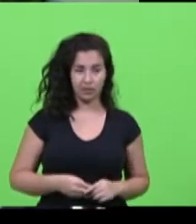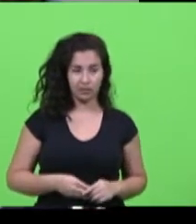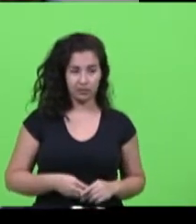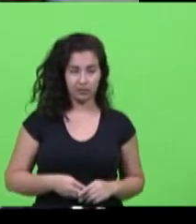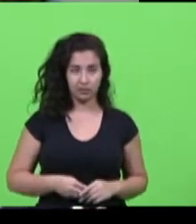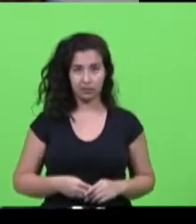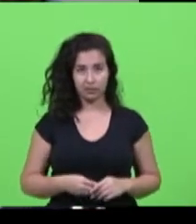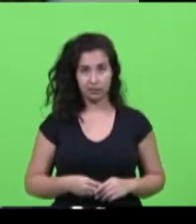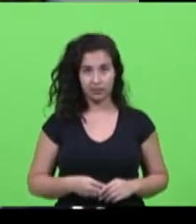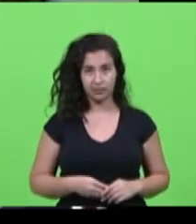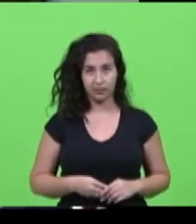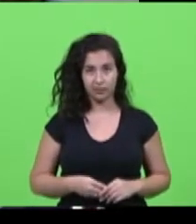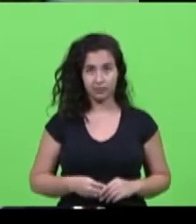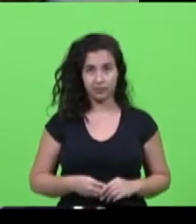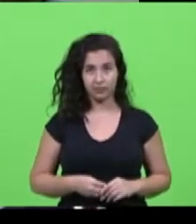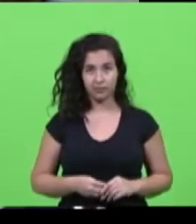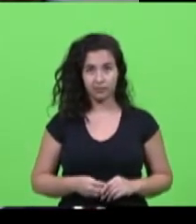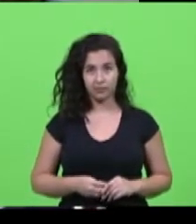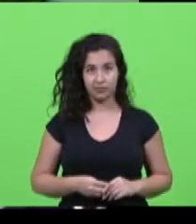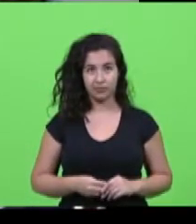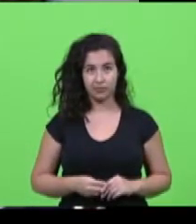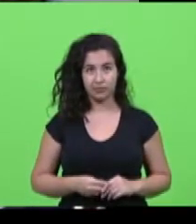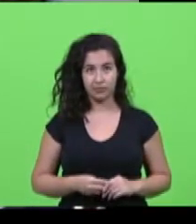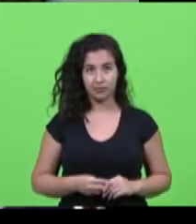Tem que ligar o microfone, deputada.